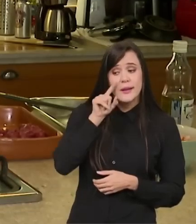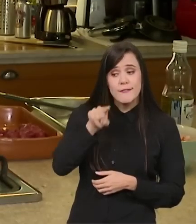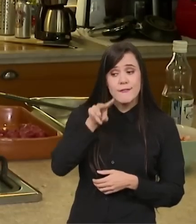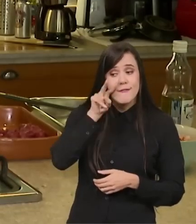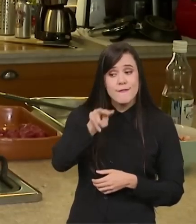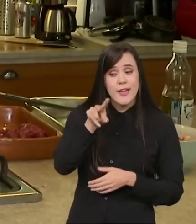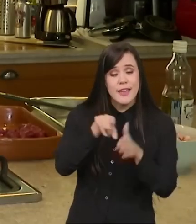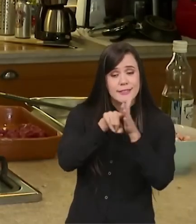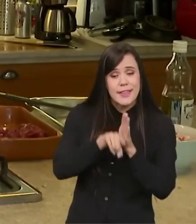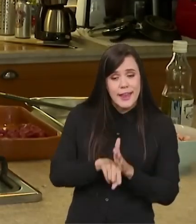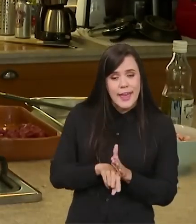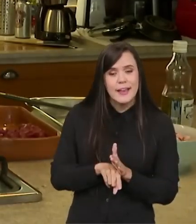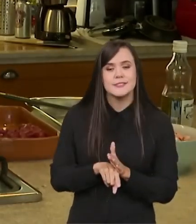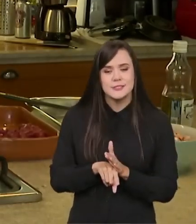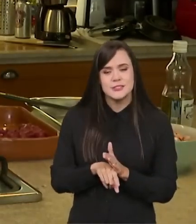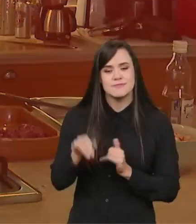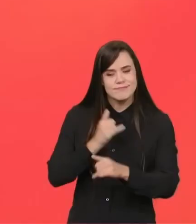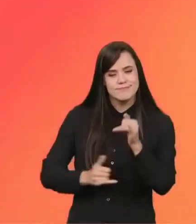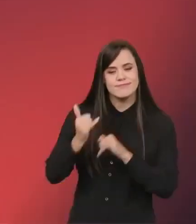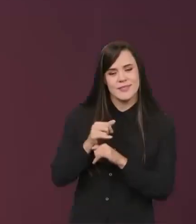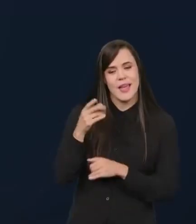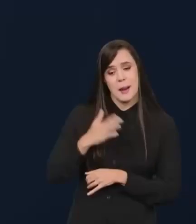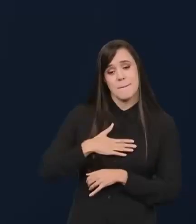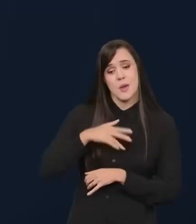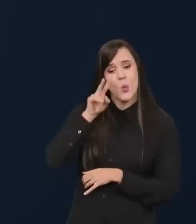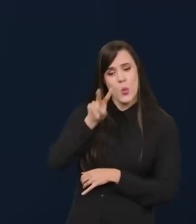mim. Juliana é meus olhos.